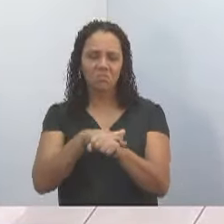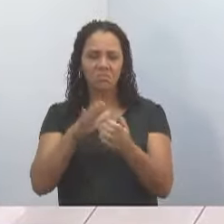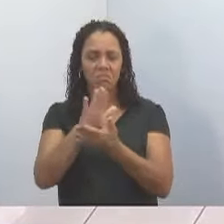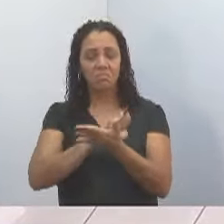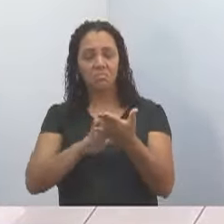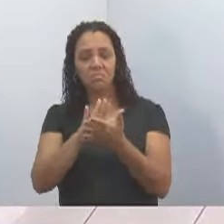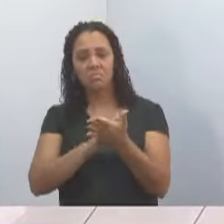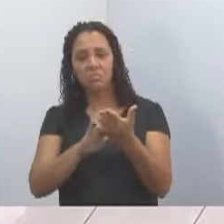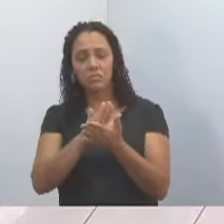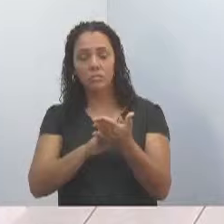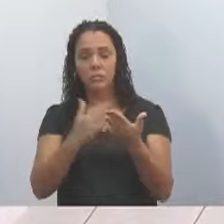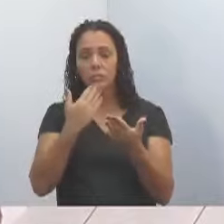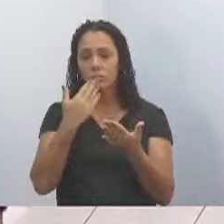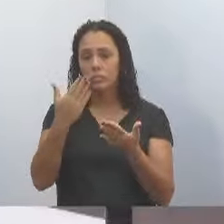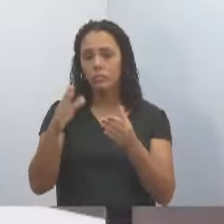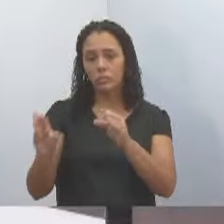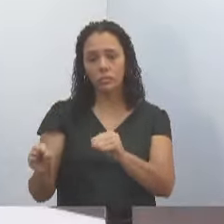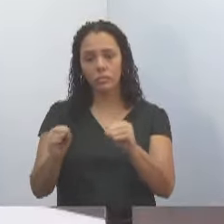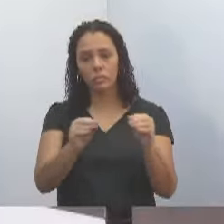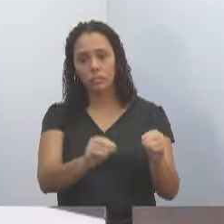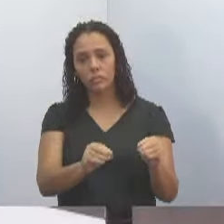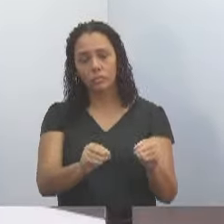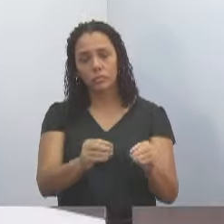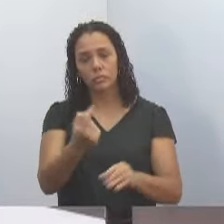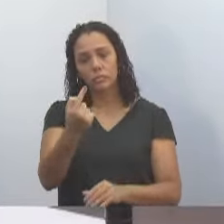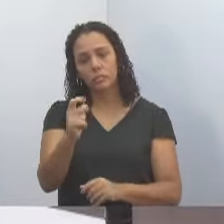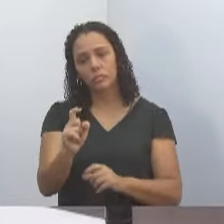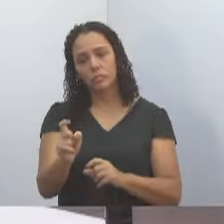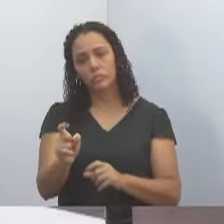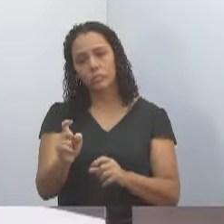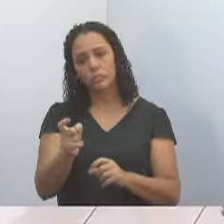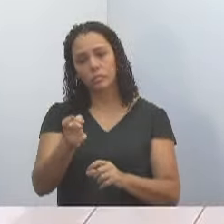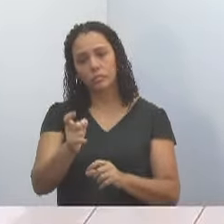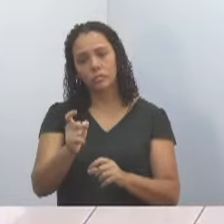pares e a gente pede esse adiamento para mais uma sessão, por favor.